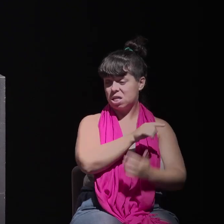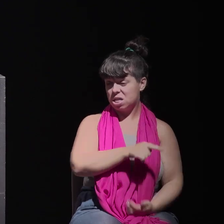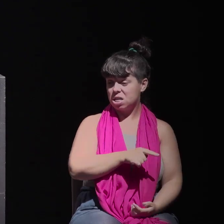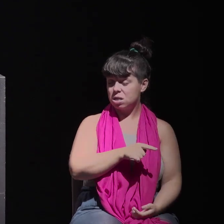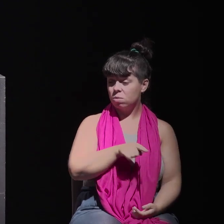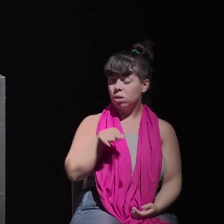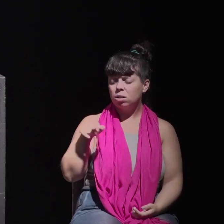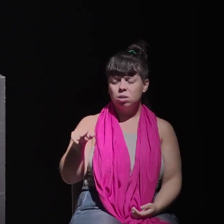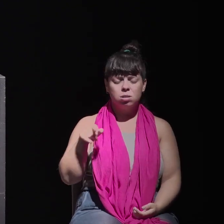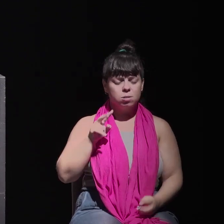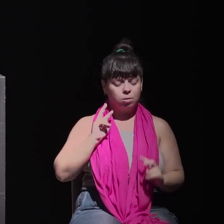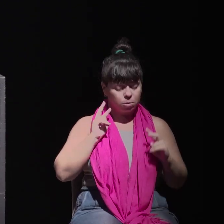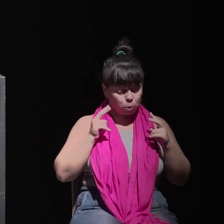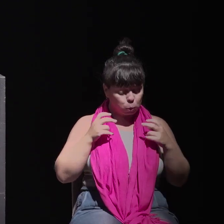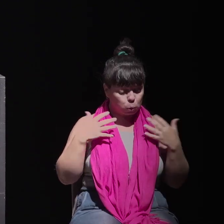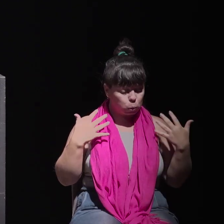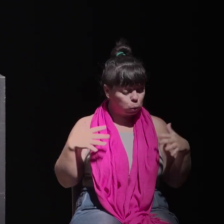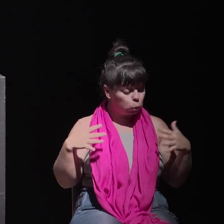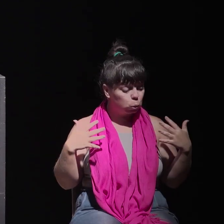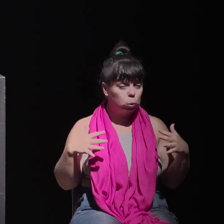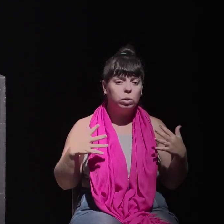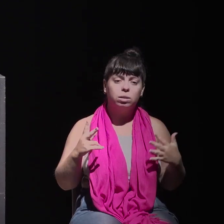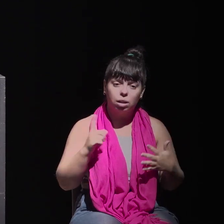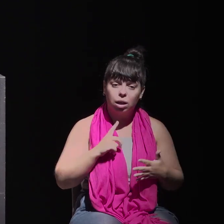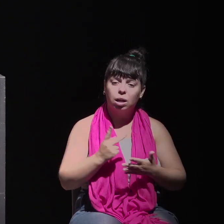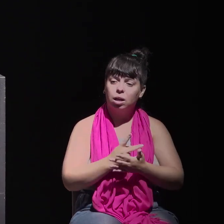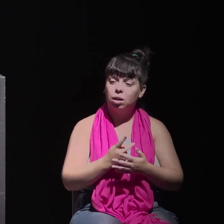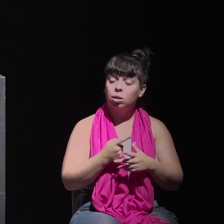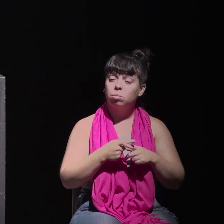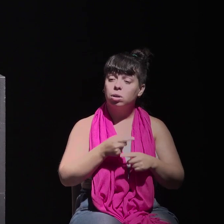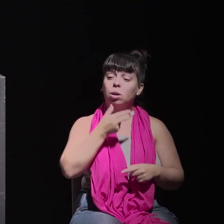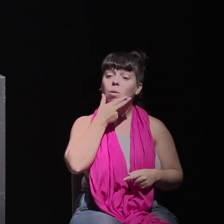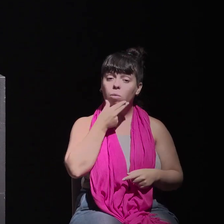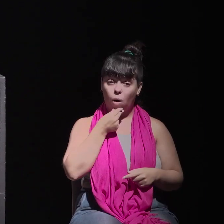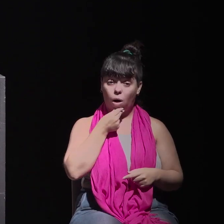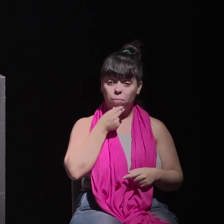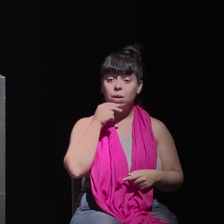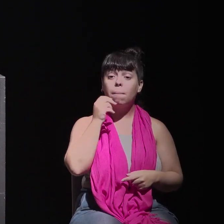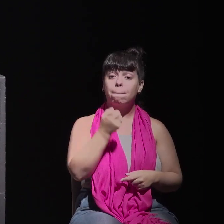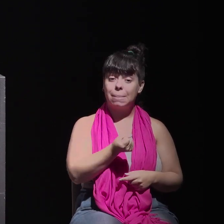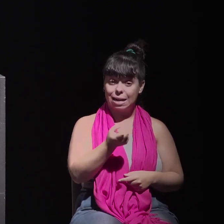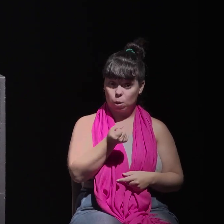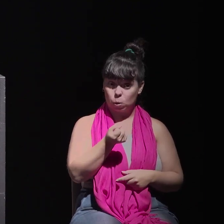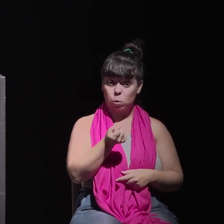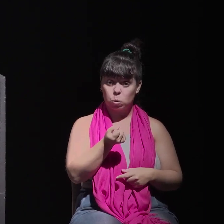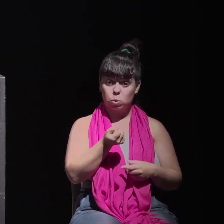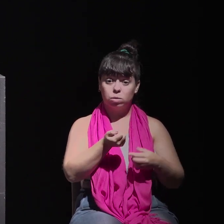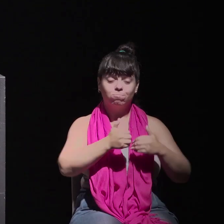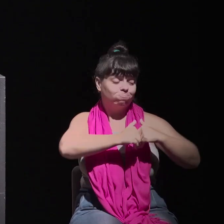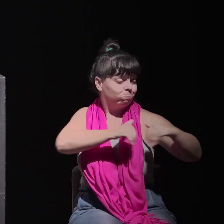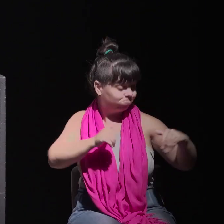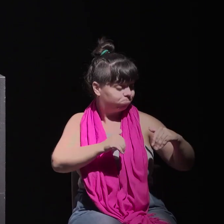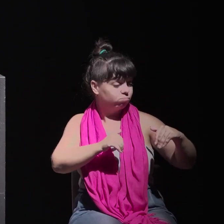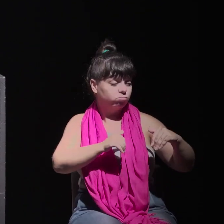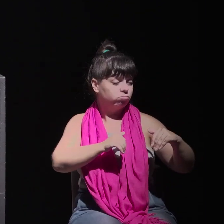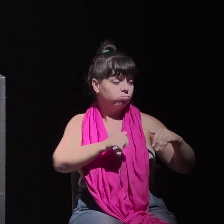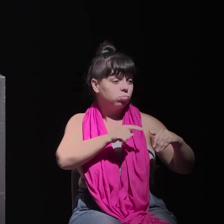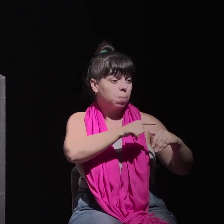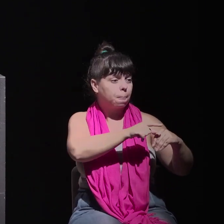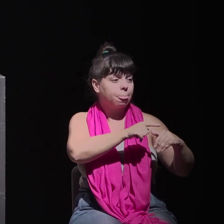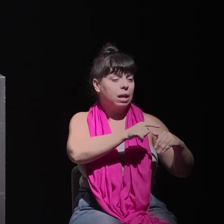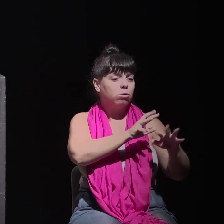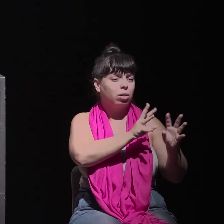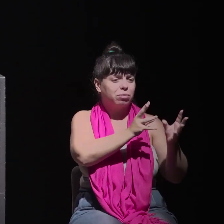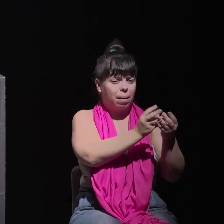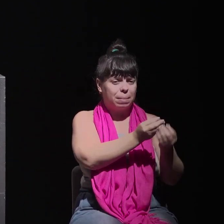ela viu que tinha alguma coisa errada, porque ele rompia com a família branca para que ela pudesse ser e assumir a sua negritude,